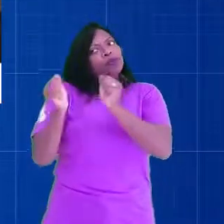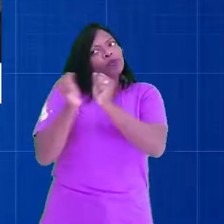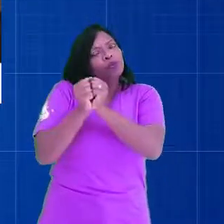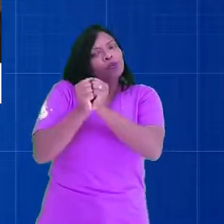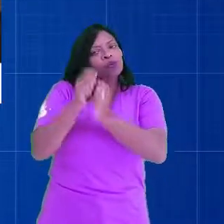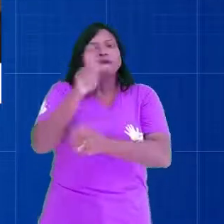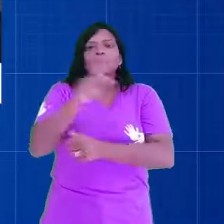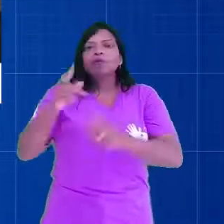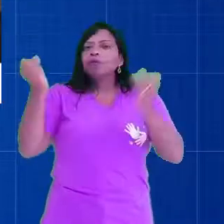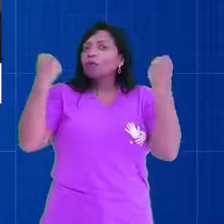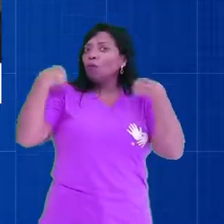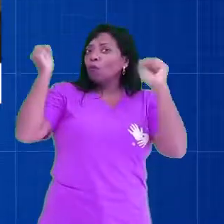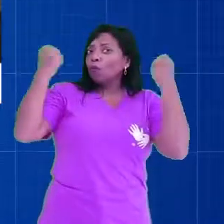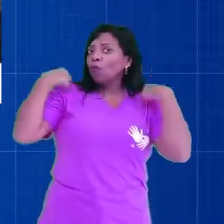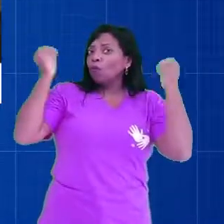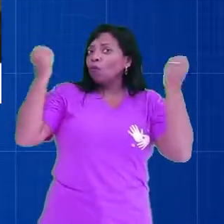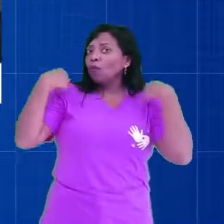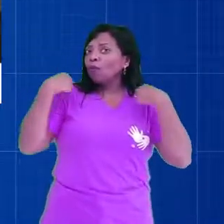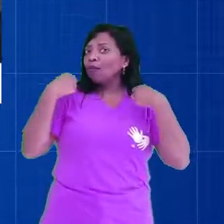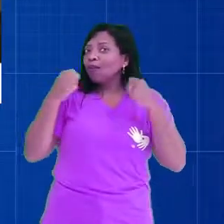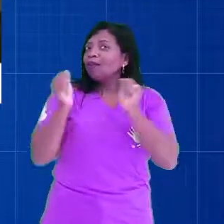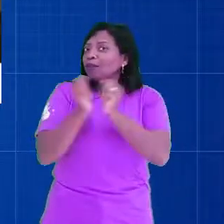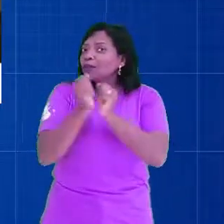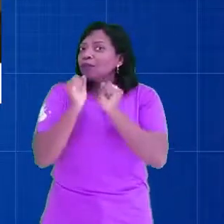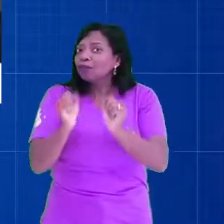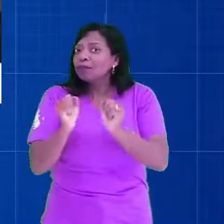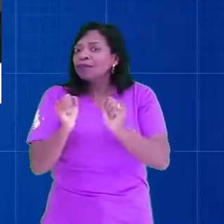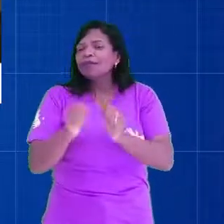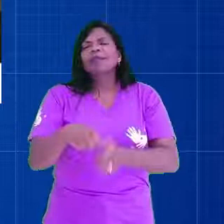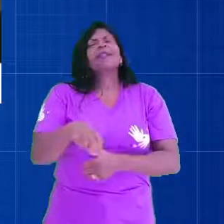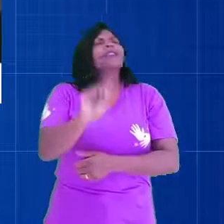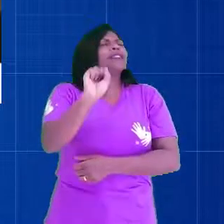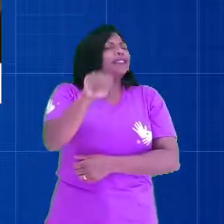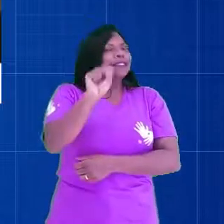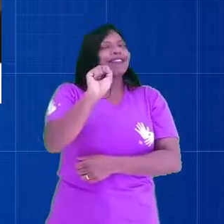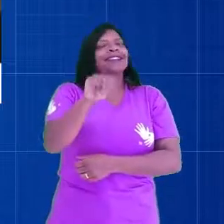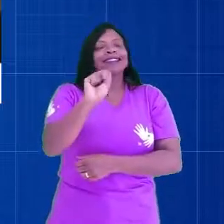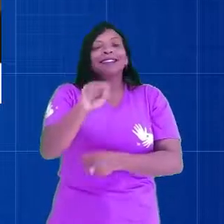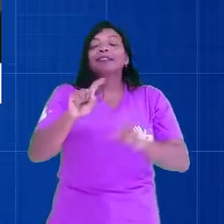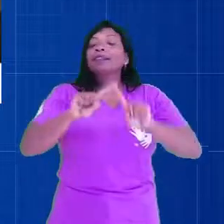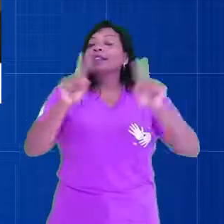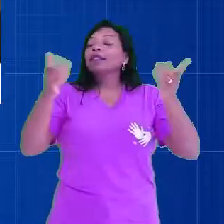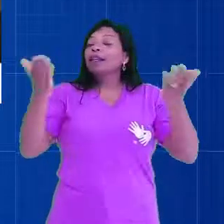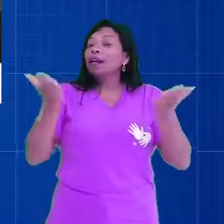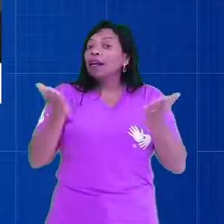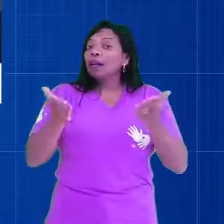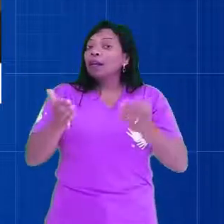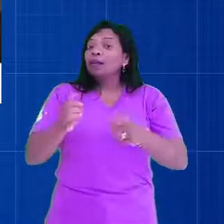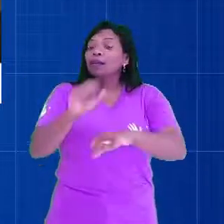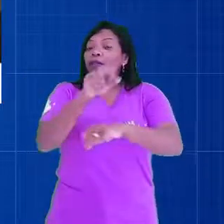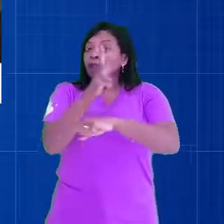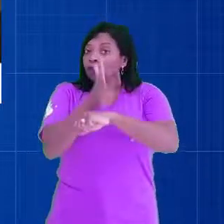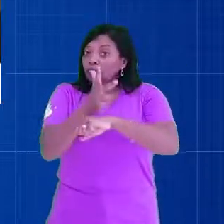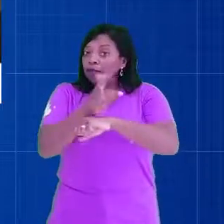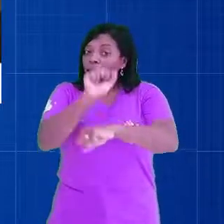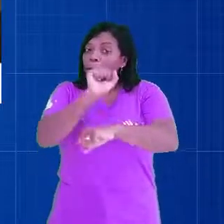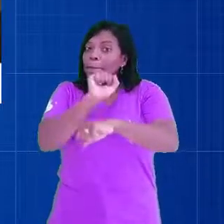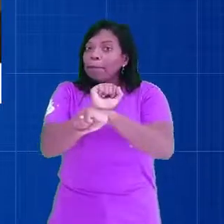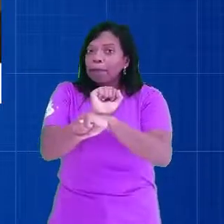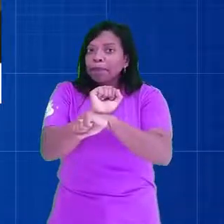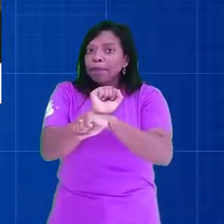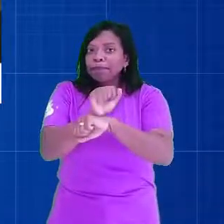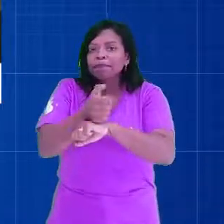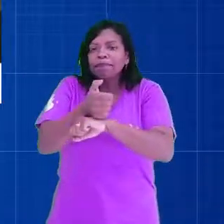física? Com certeza! Então, agora pausa o vídeo e verifica lá com o professor de educação